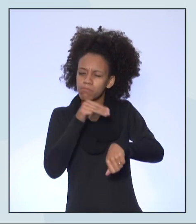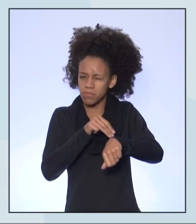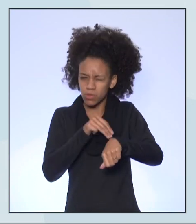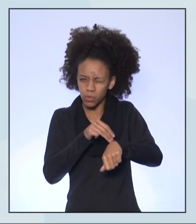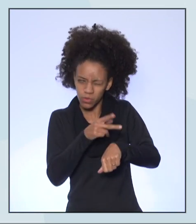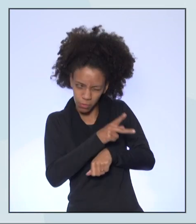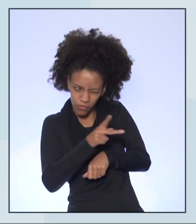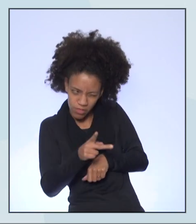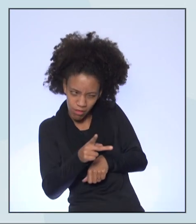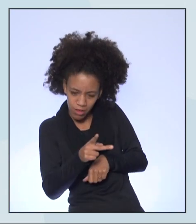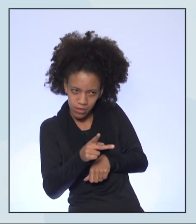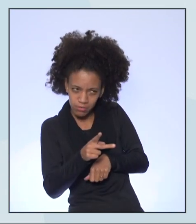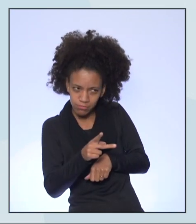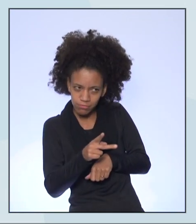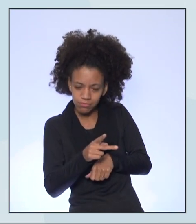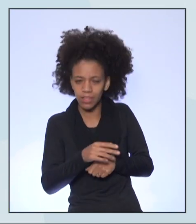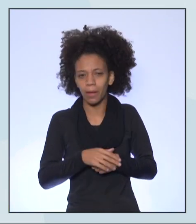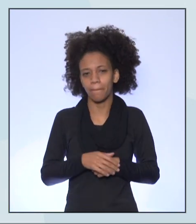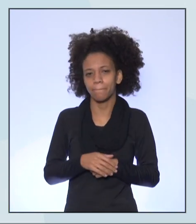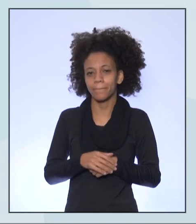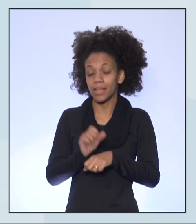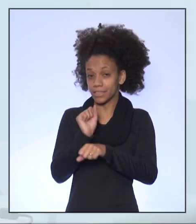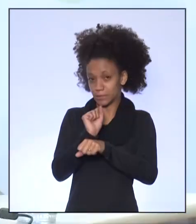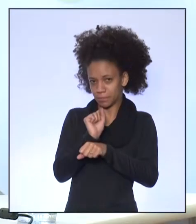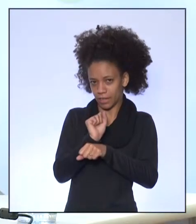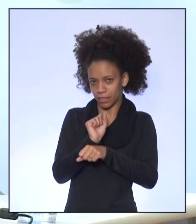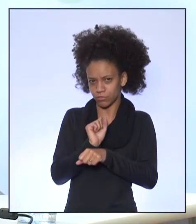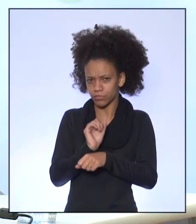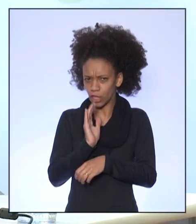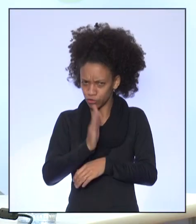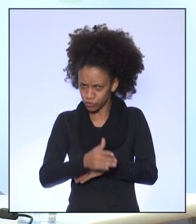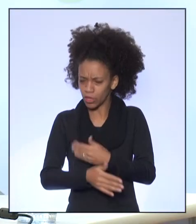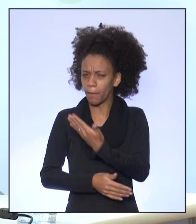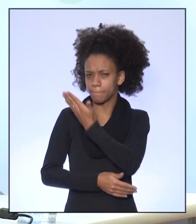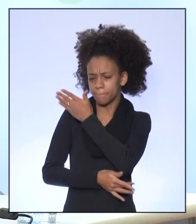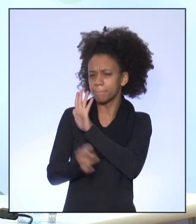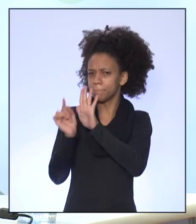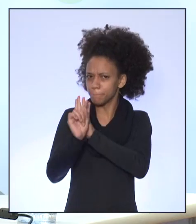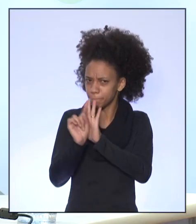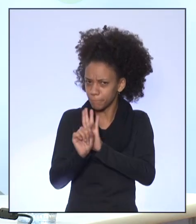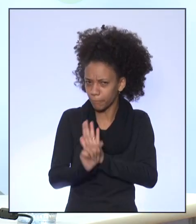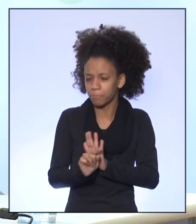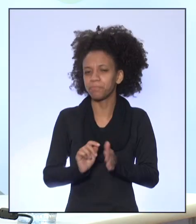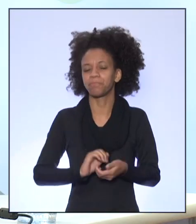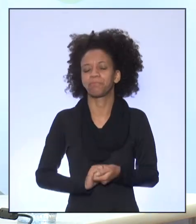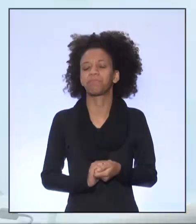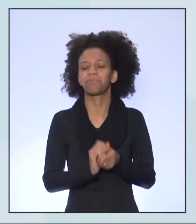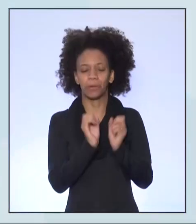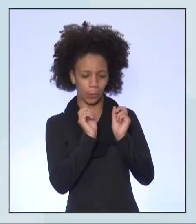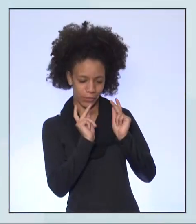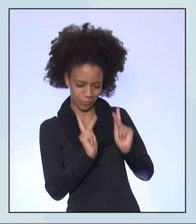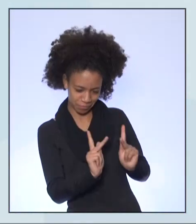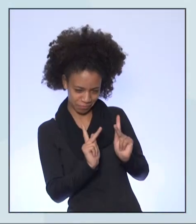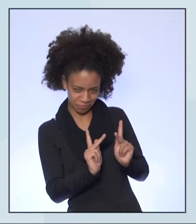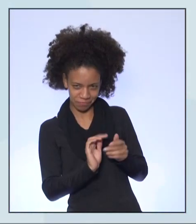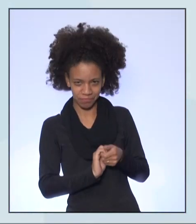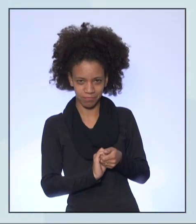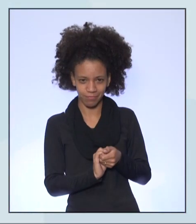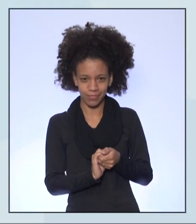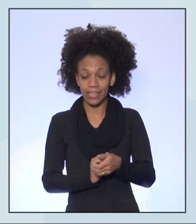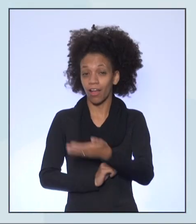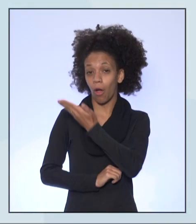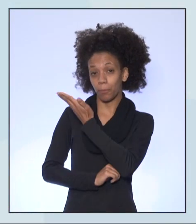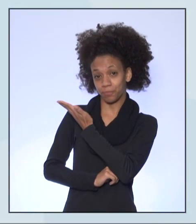Priscila? Vamos passar para as questões? Peraí, deixa eu pôr, já põe as questões? Posso pôr as questões? Põe as questões. Ótimo. Isso. Deixa as questões